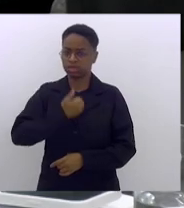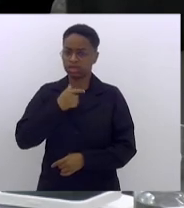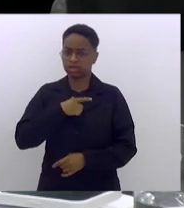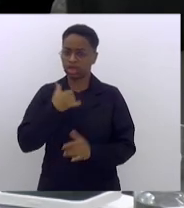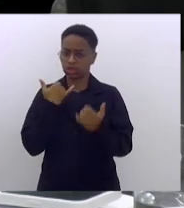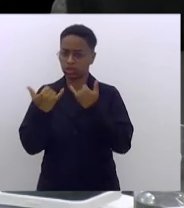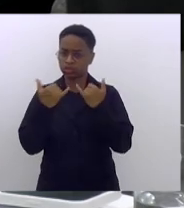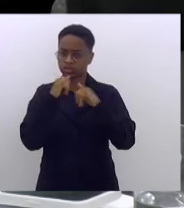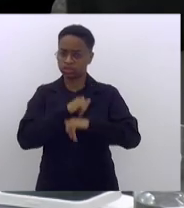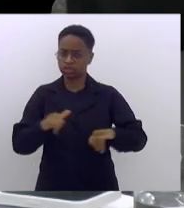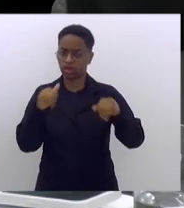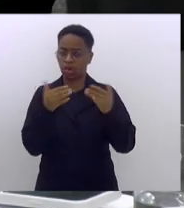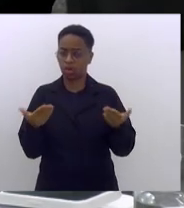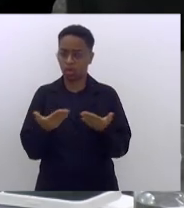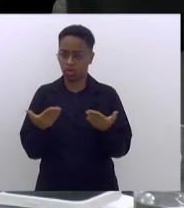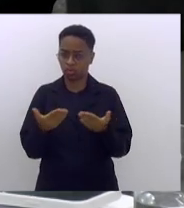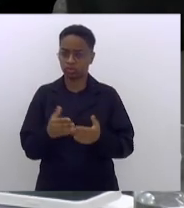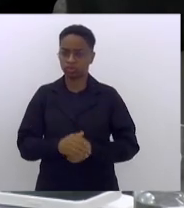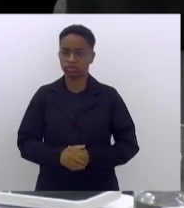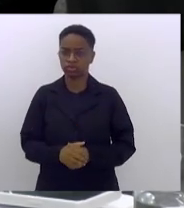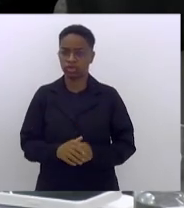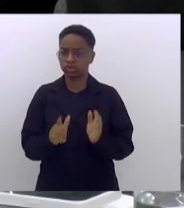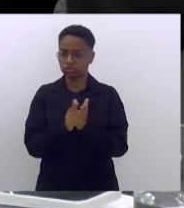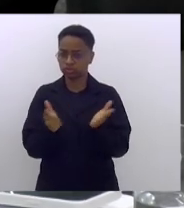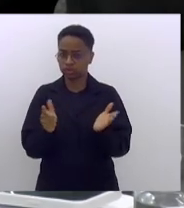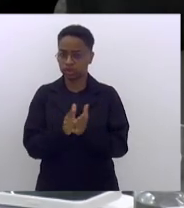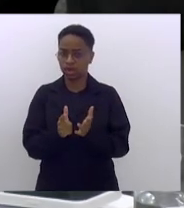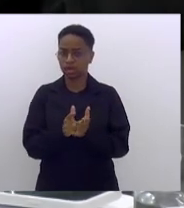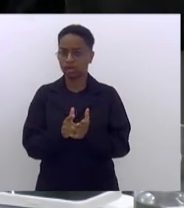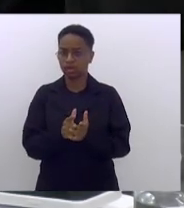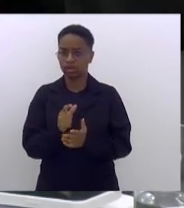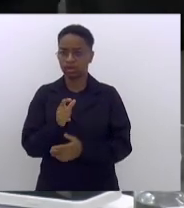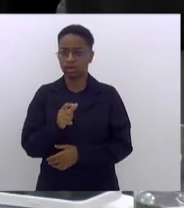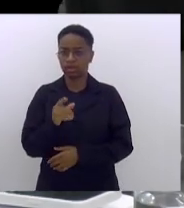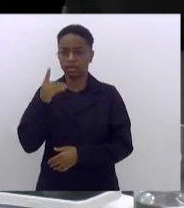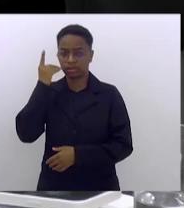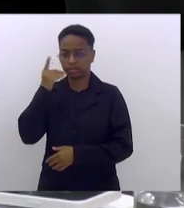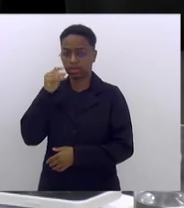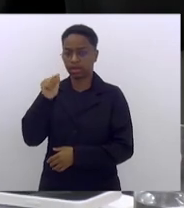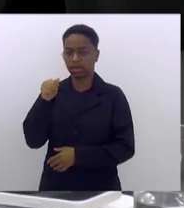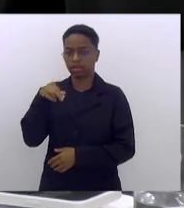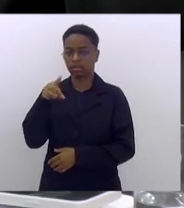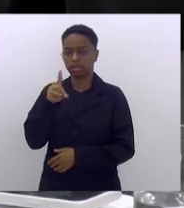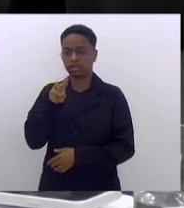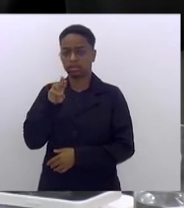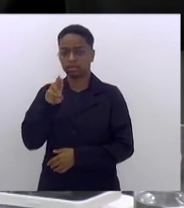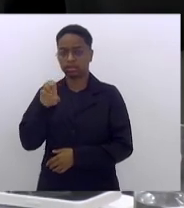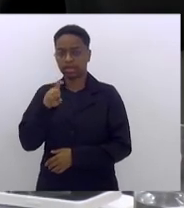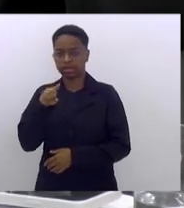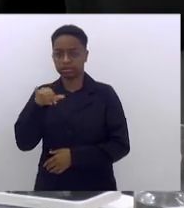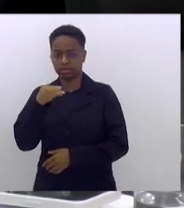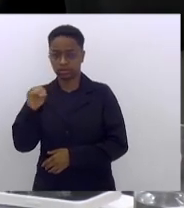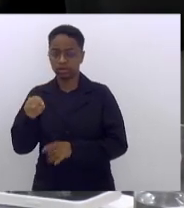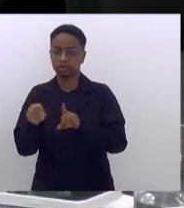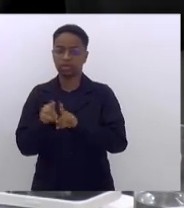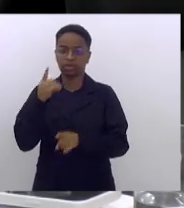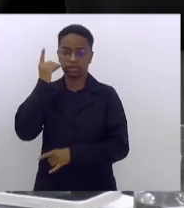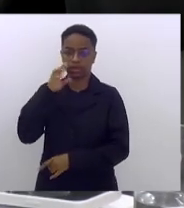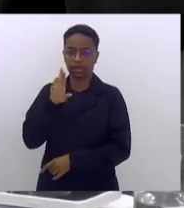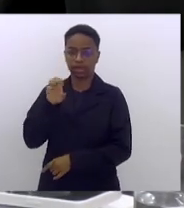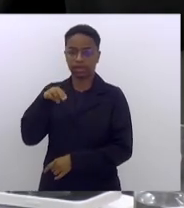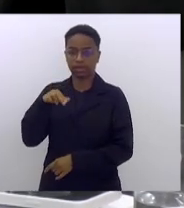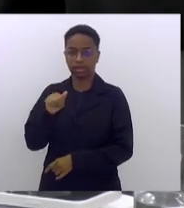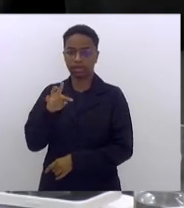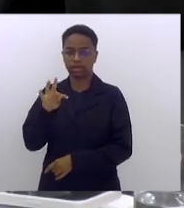no jornal Extra, de críticas do deputado Andrezinho Siciliano e da deputada Renata Souza